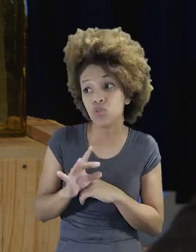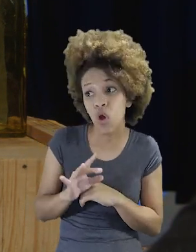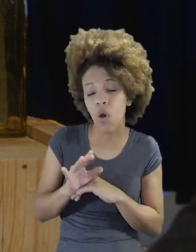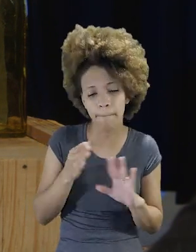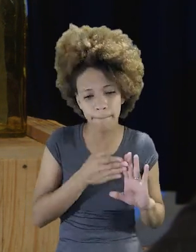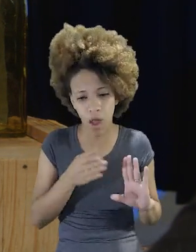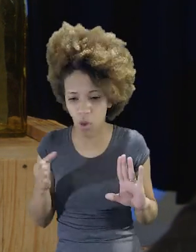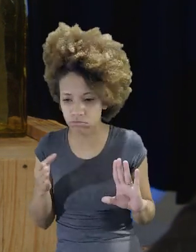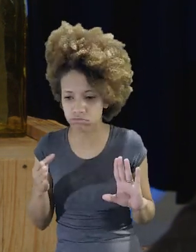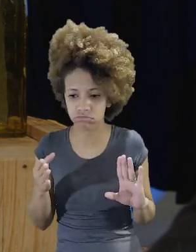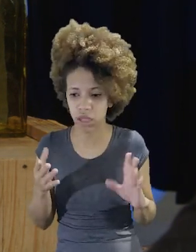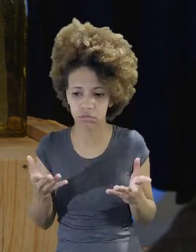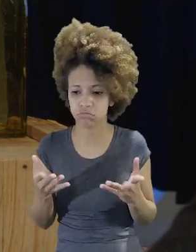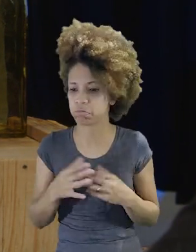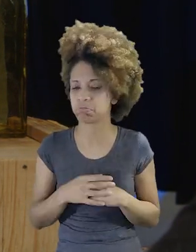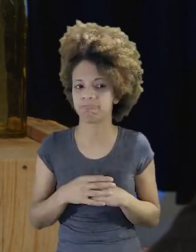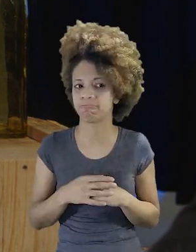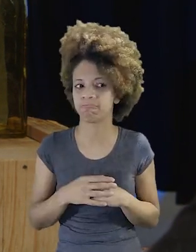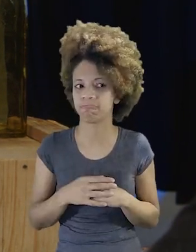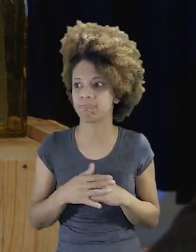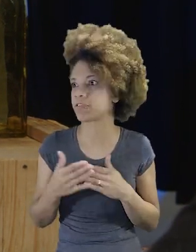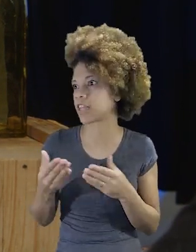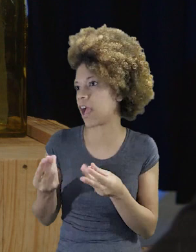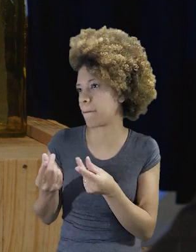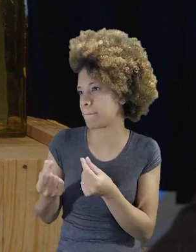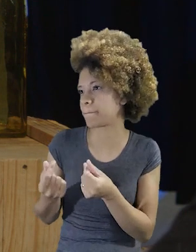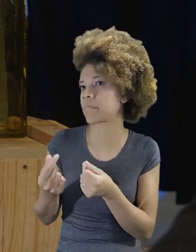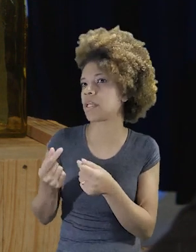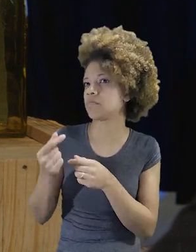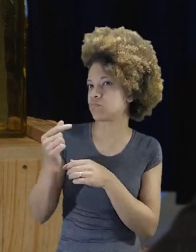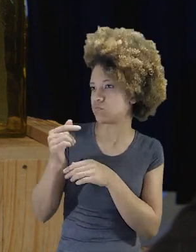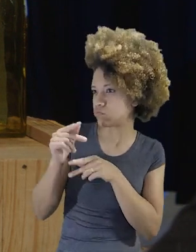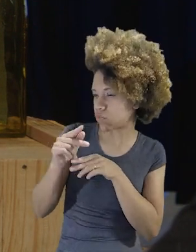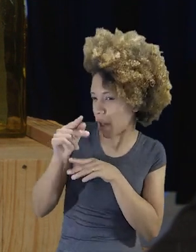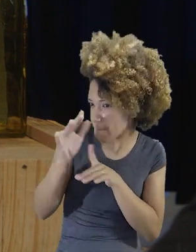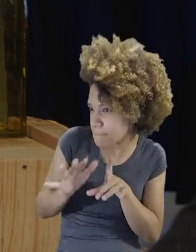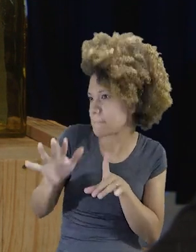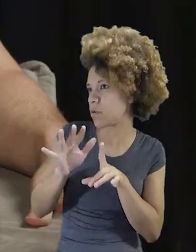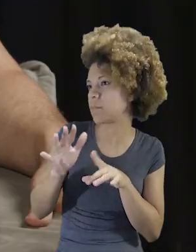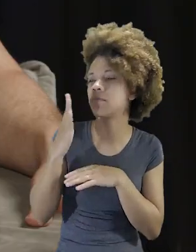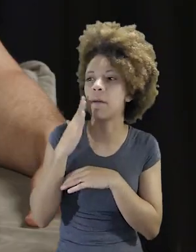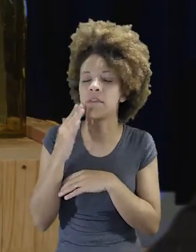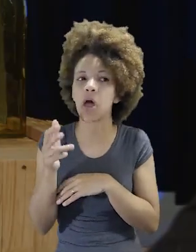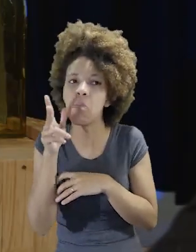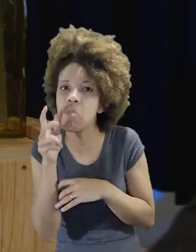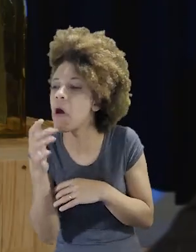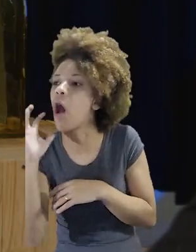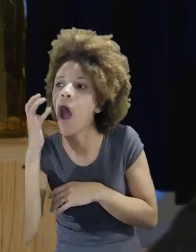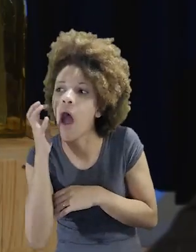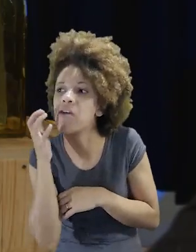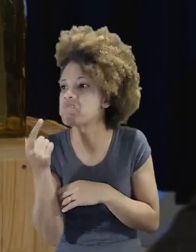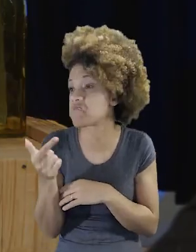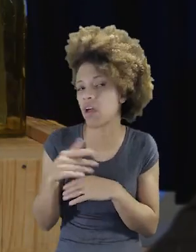da coisa pública você não você não vê você não vê tocando no rádio por exemplo você tá 105 aqui de São Paulo que é que tem